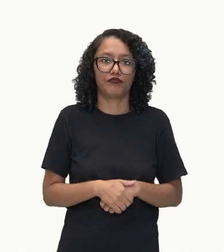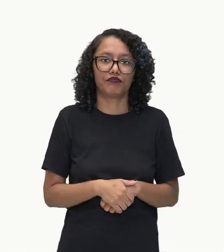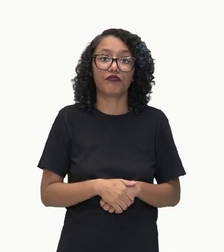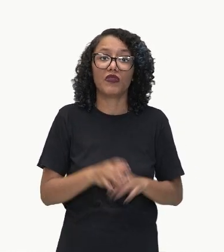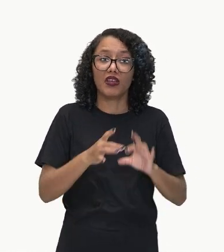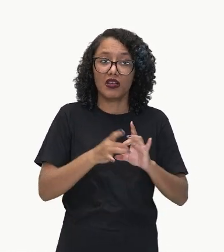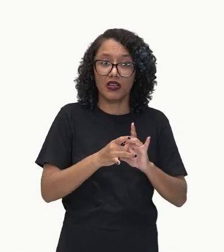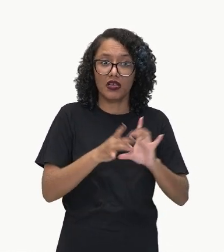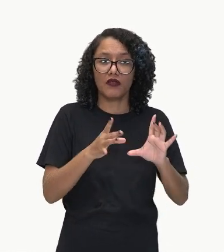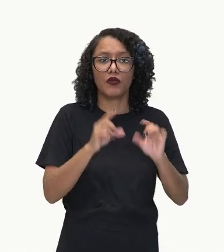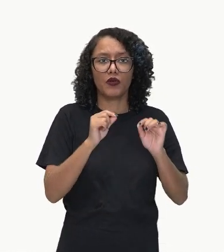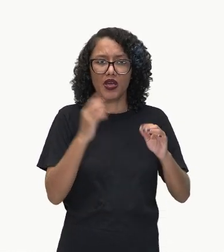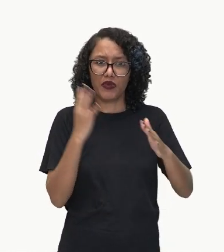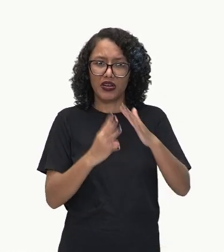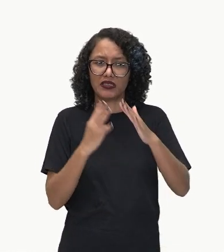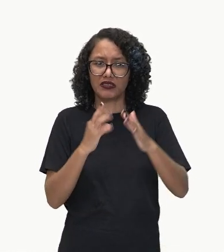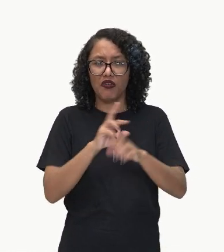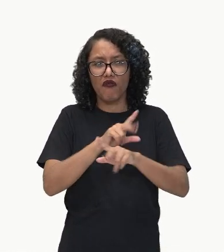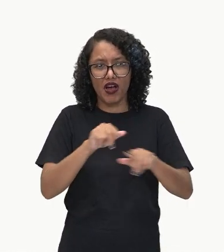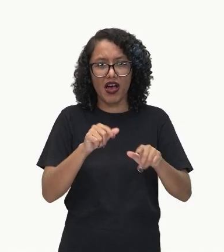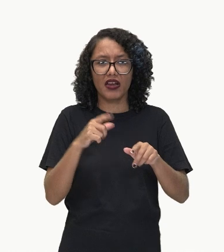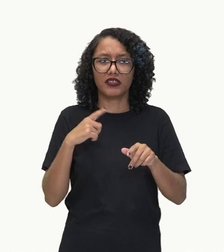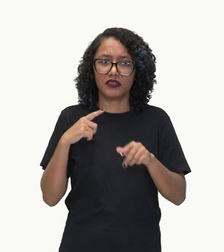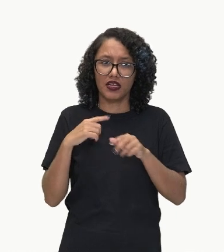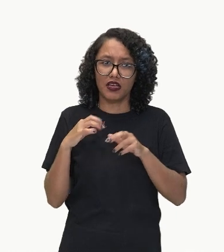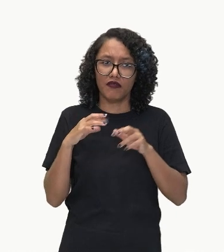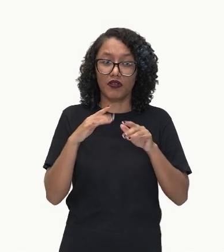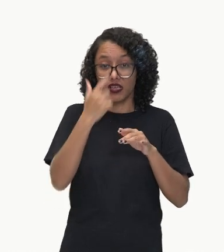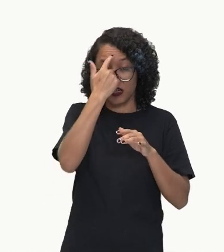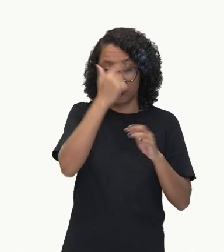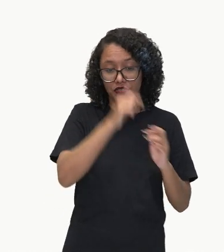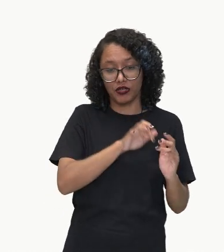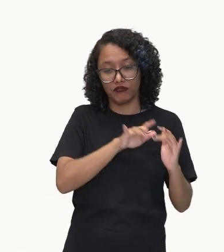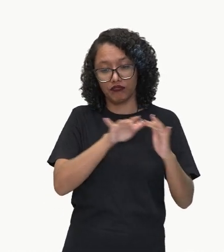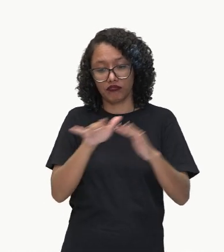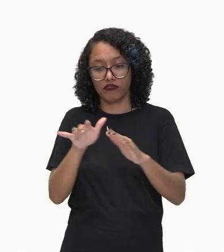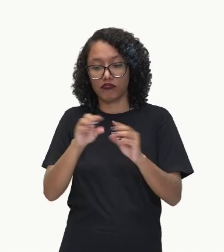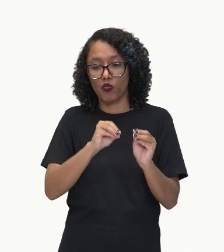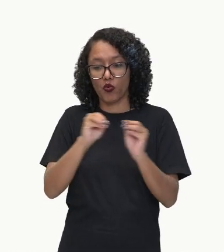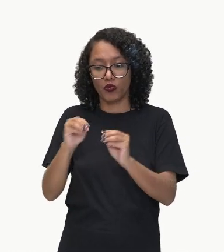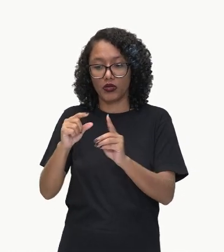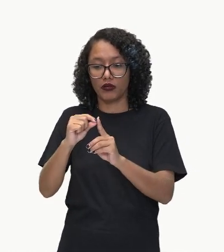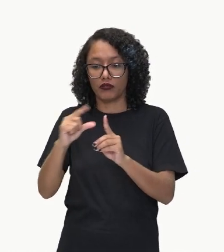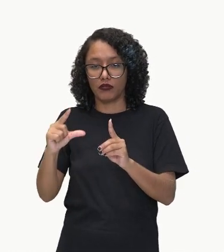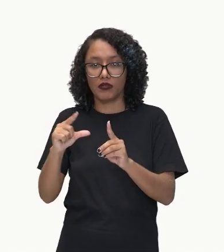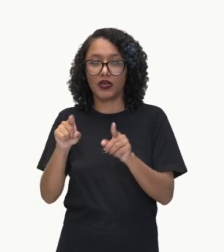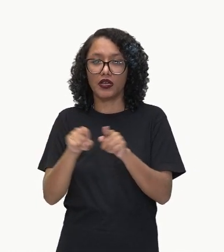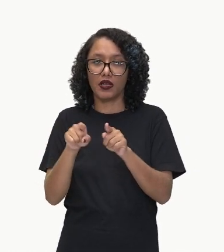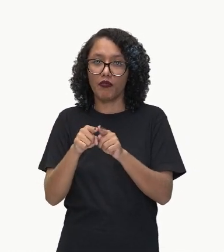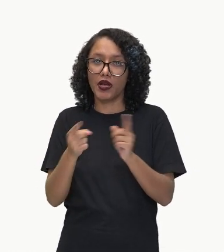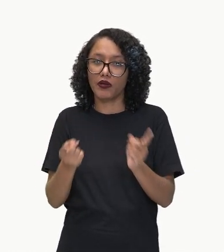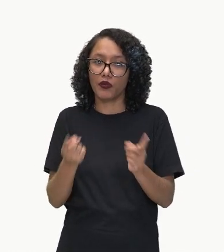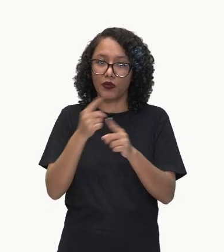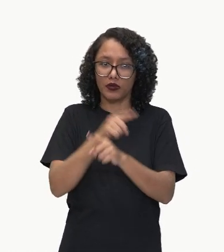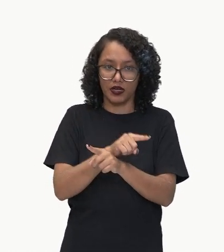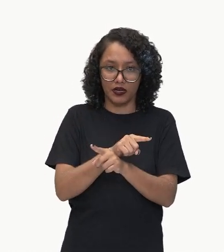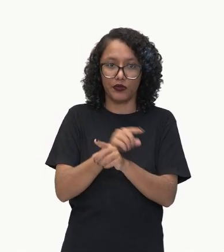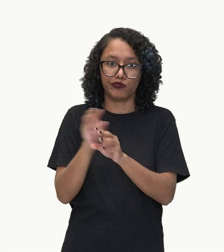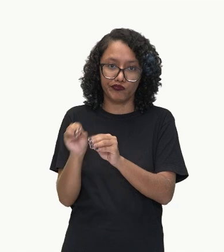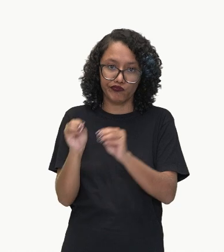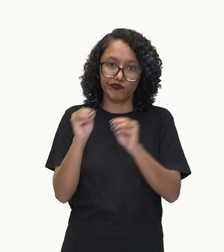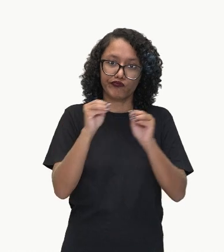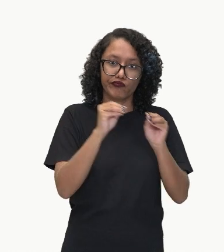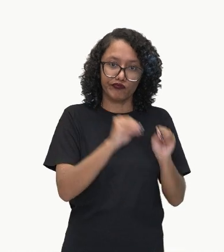migrações significativas de muçulmanos da Índia para o Paquistão e dos hindus do Paquistão para a Índia, o